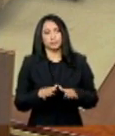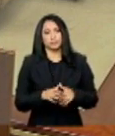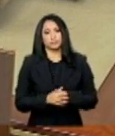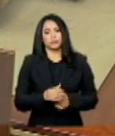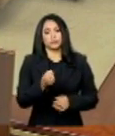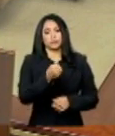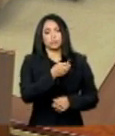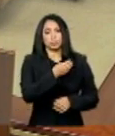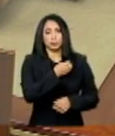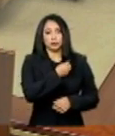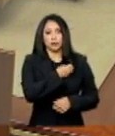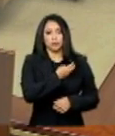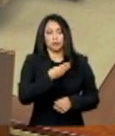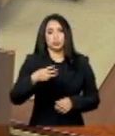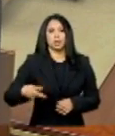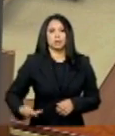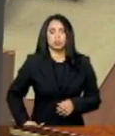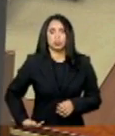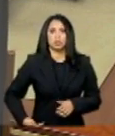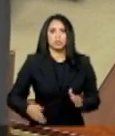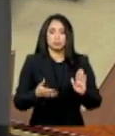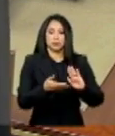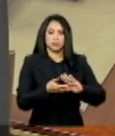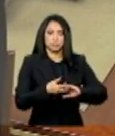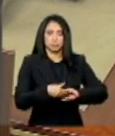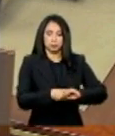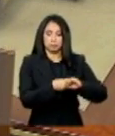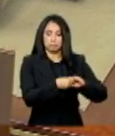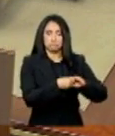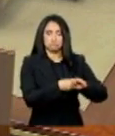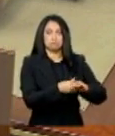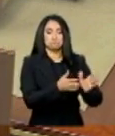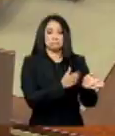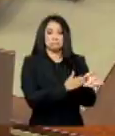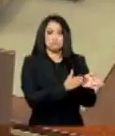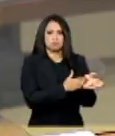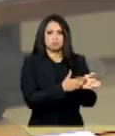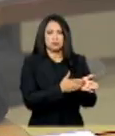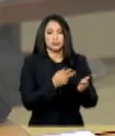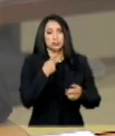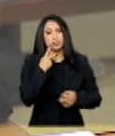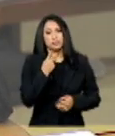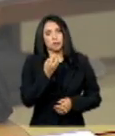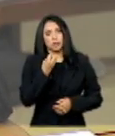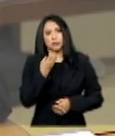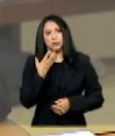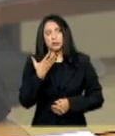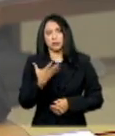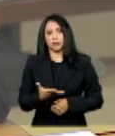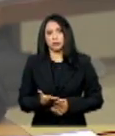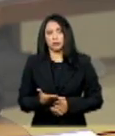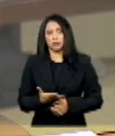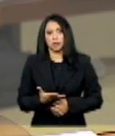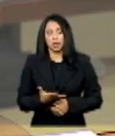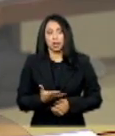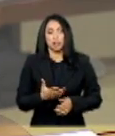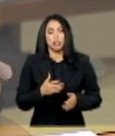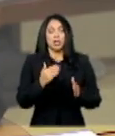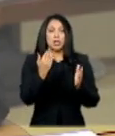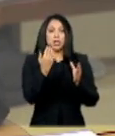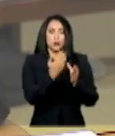gostaria de parabenizar o eminente advogado pela sua utilização esse é um processo de lista